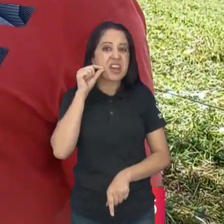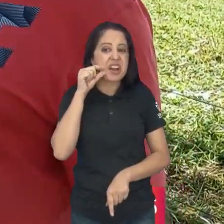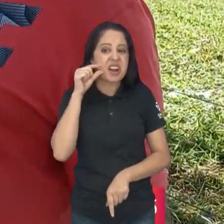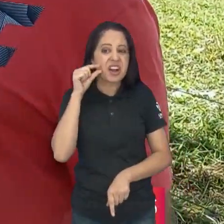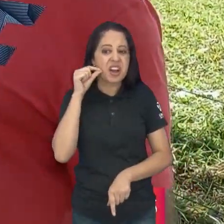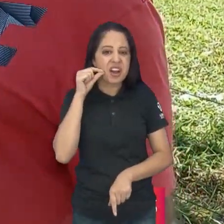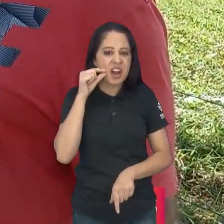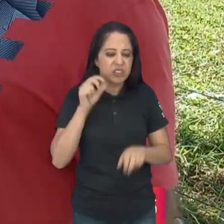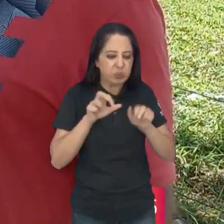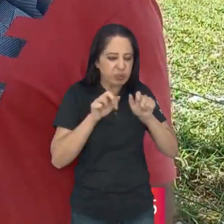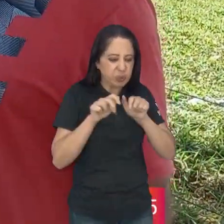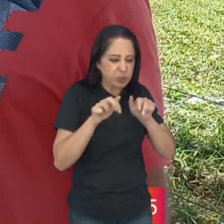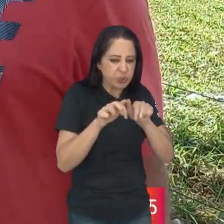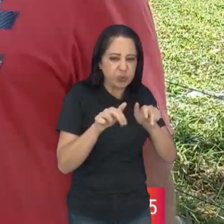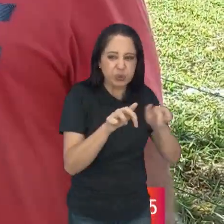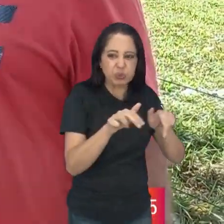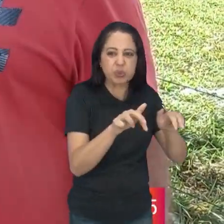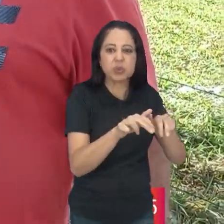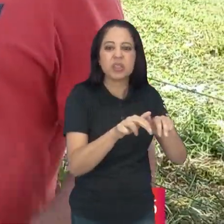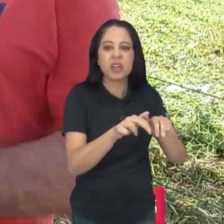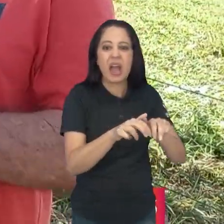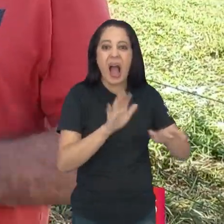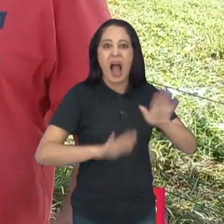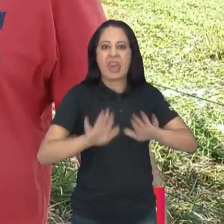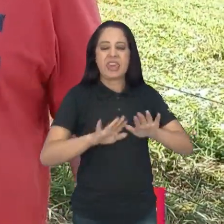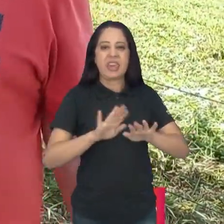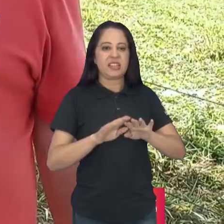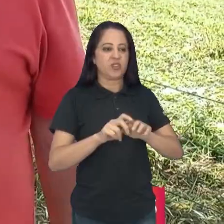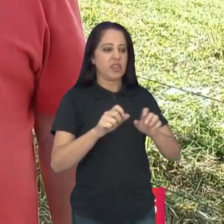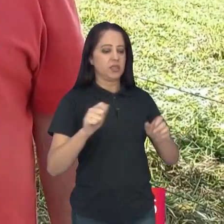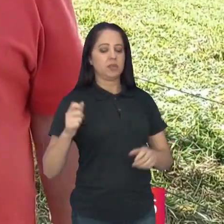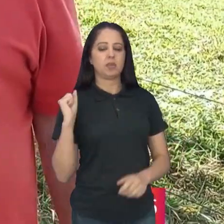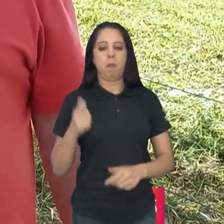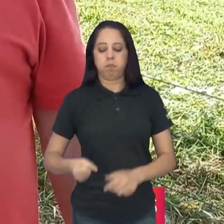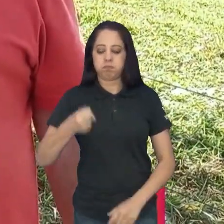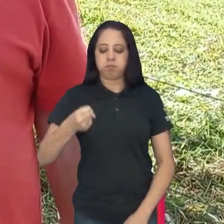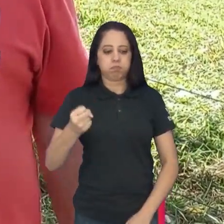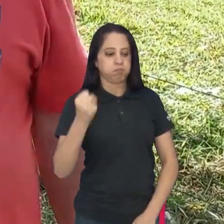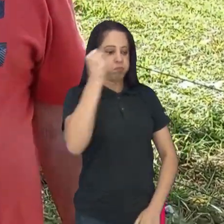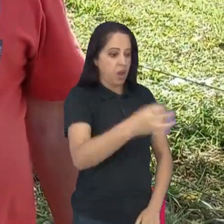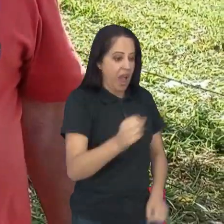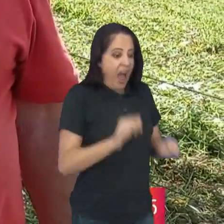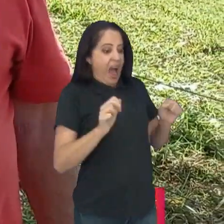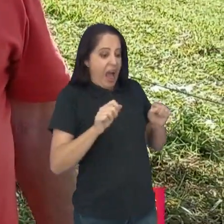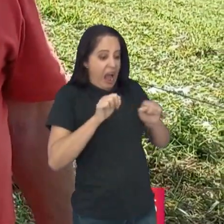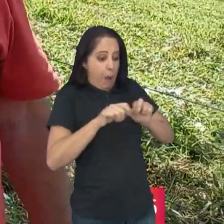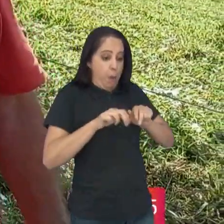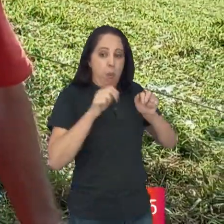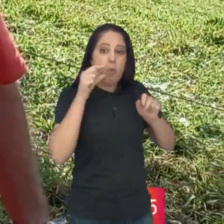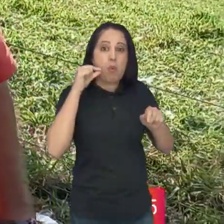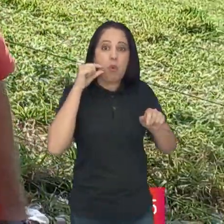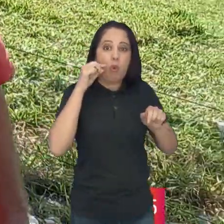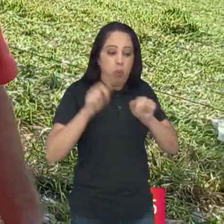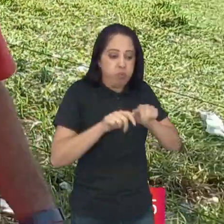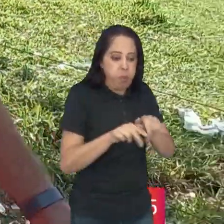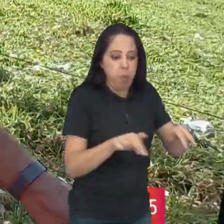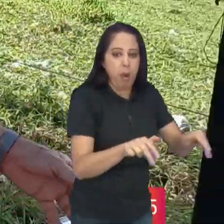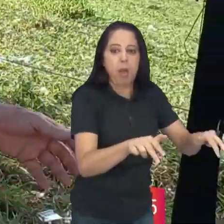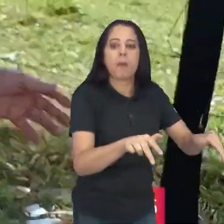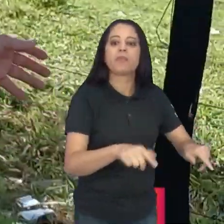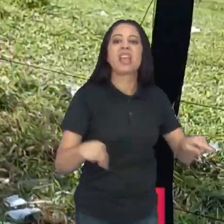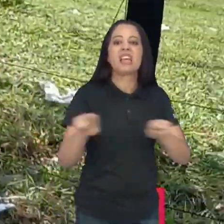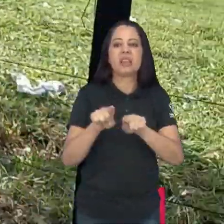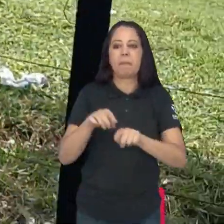aqui que fica dentro da lixeira. Quando você vai jogar o lixo, os ratos saem correndo. Rato enorme mesmo. Sem contar com a sujeira